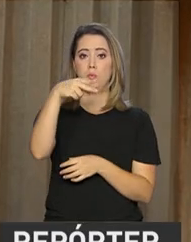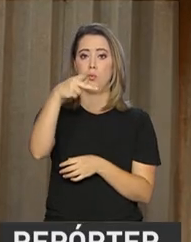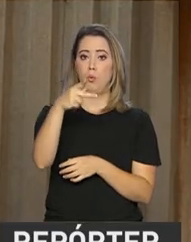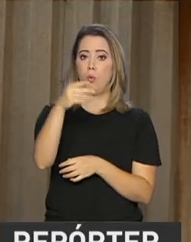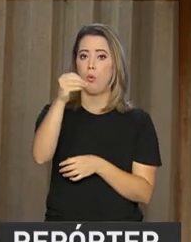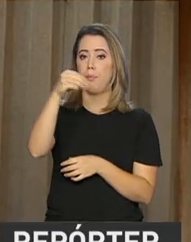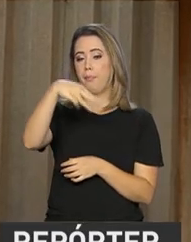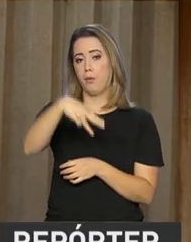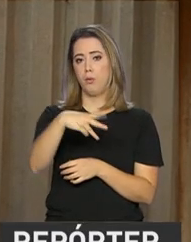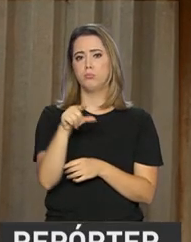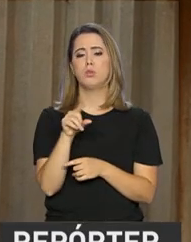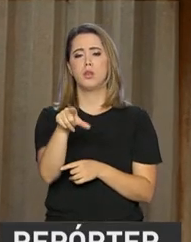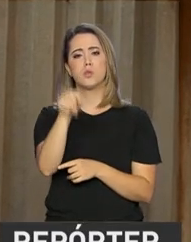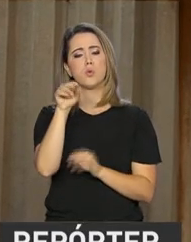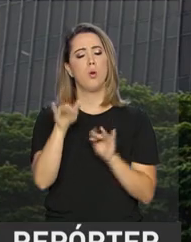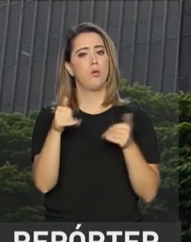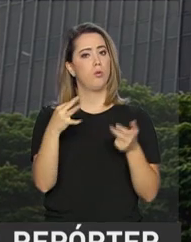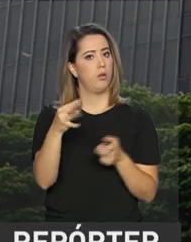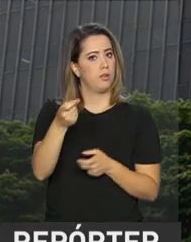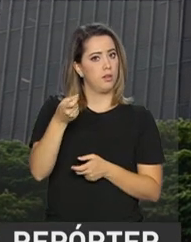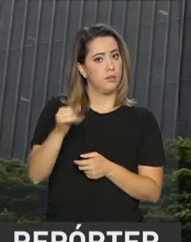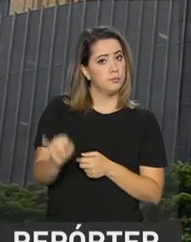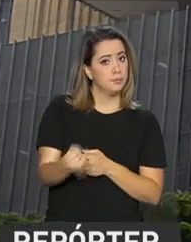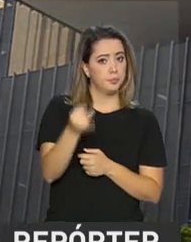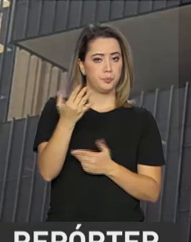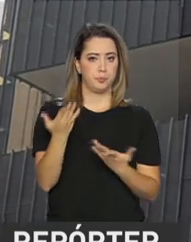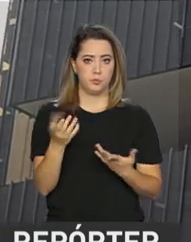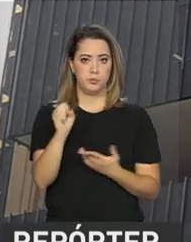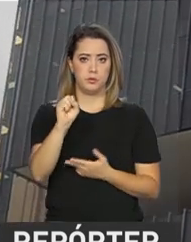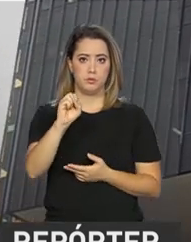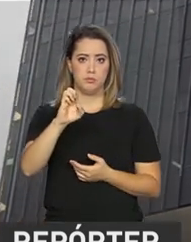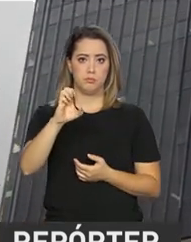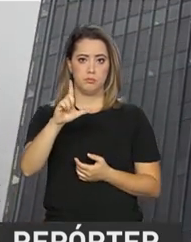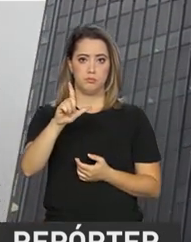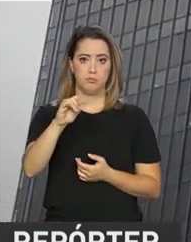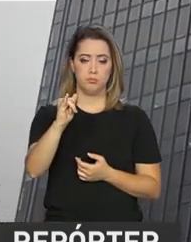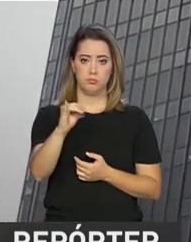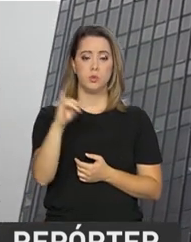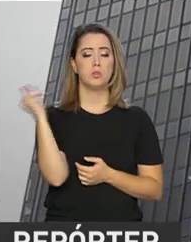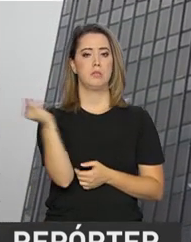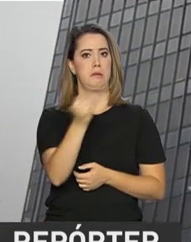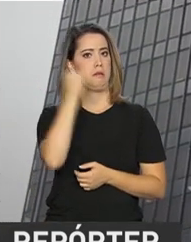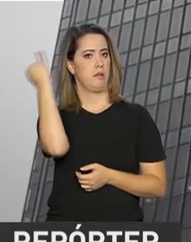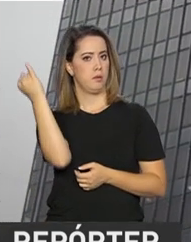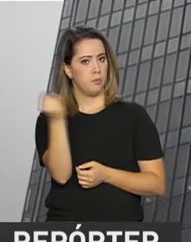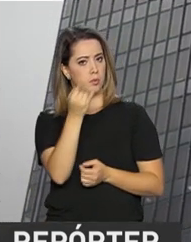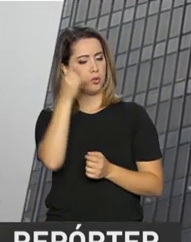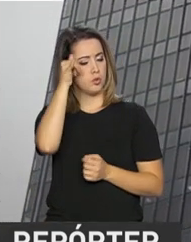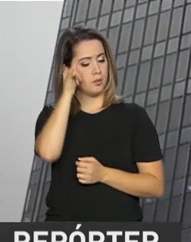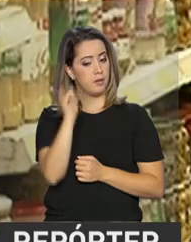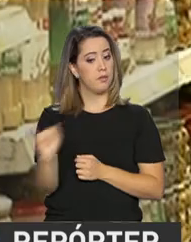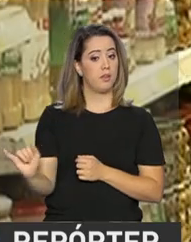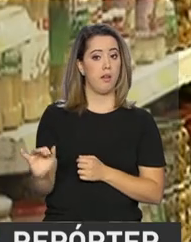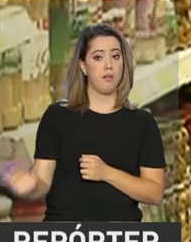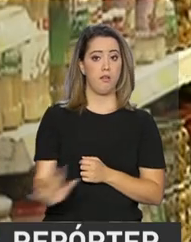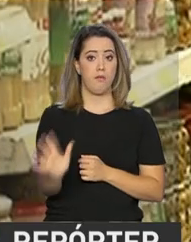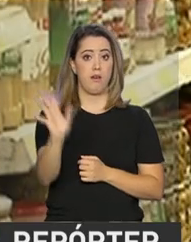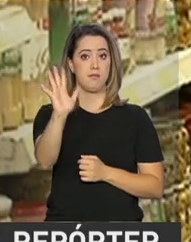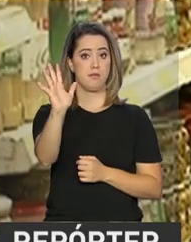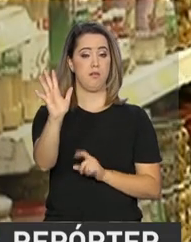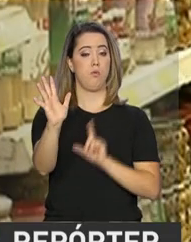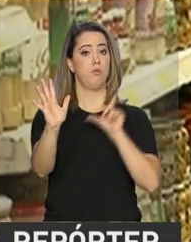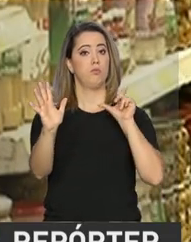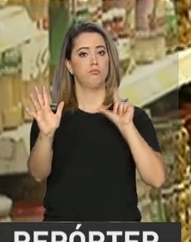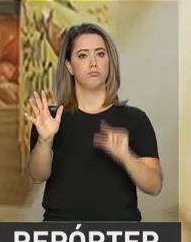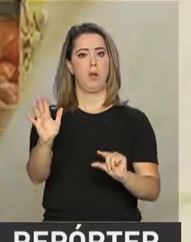por fixar esse índice a selic é uma ferramenta importante para o combate à inflação que está abaixo